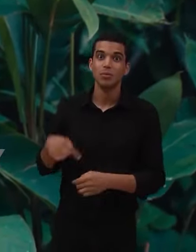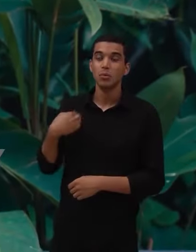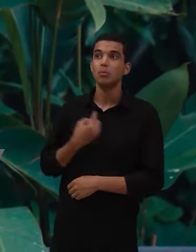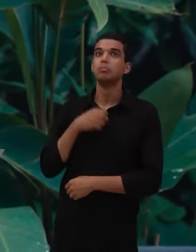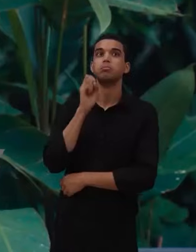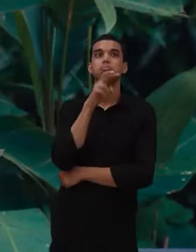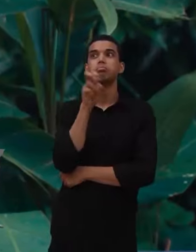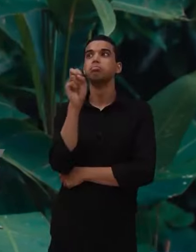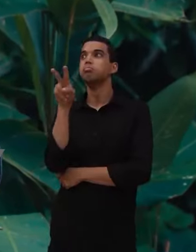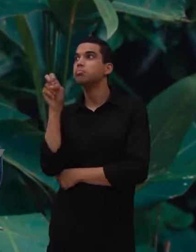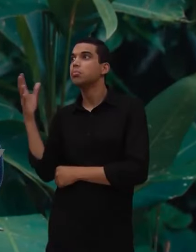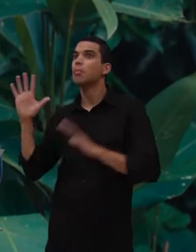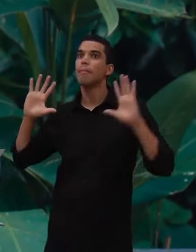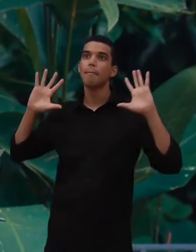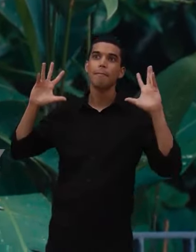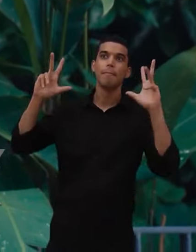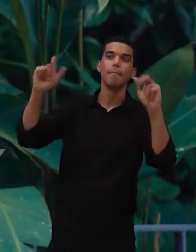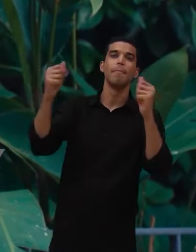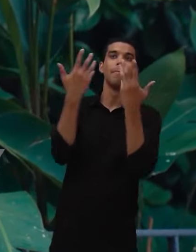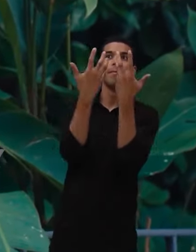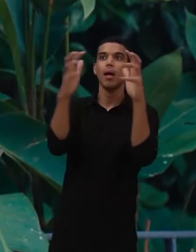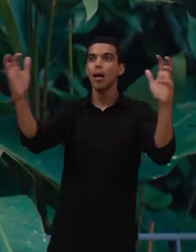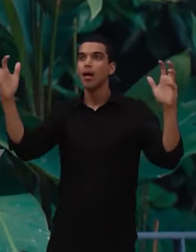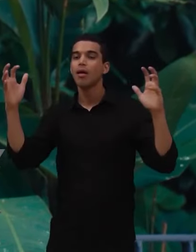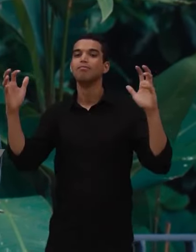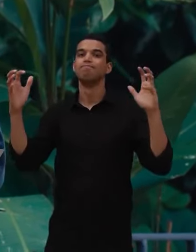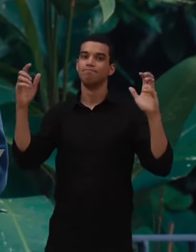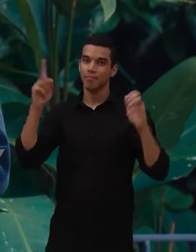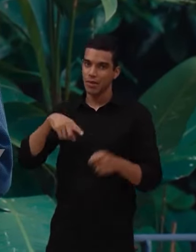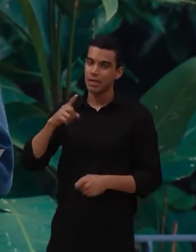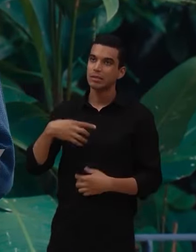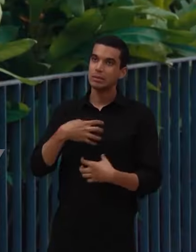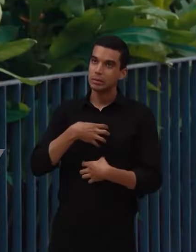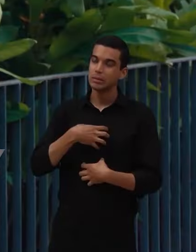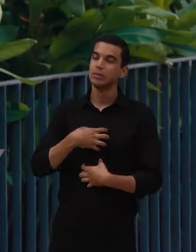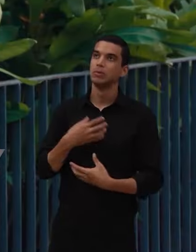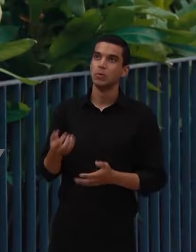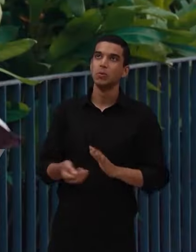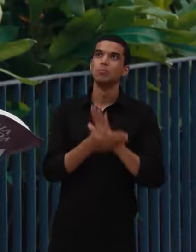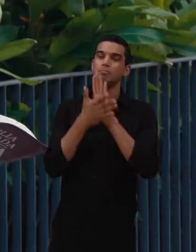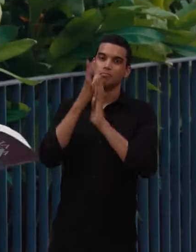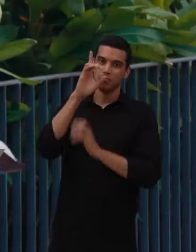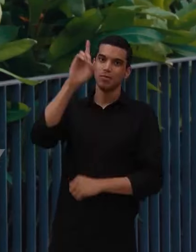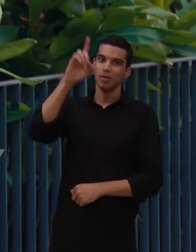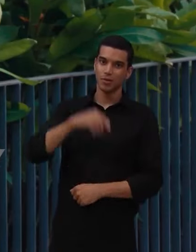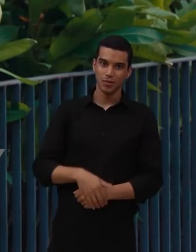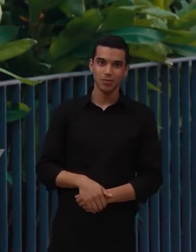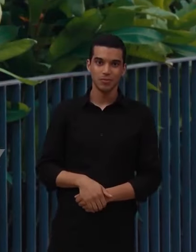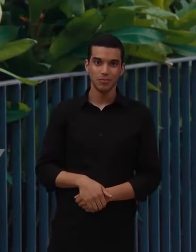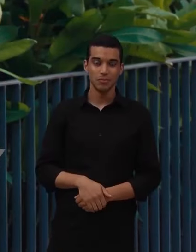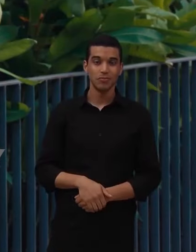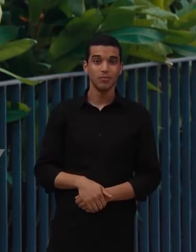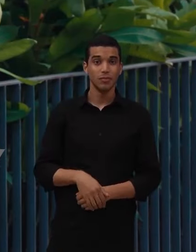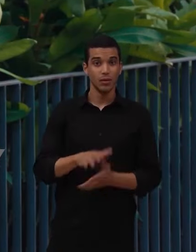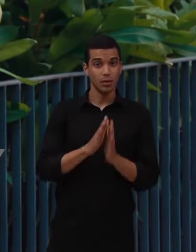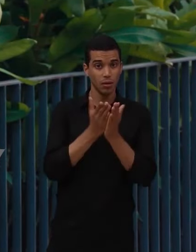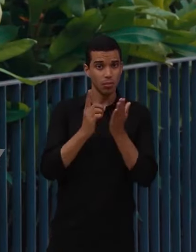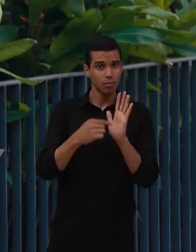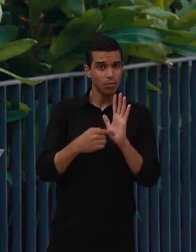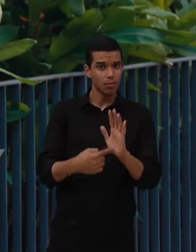louvar, exultar, engrandecer ao seu santo nome. Já diz as Escrituras: bom